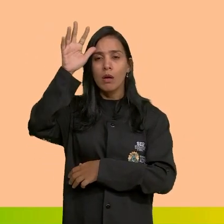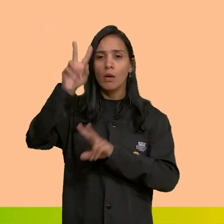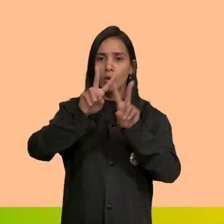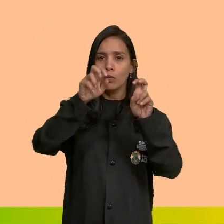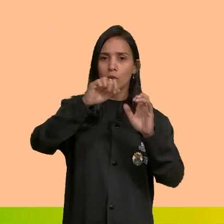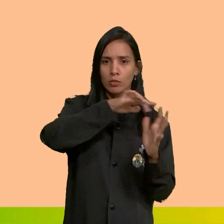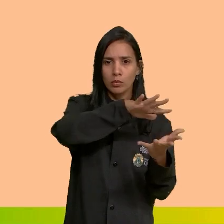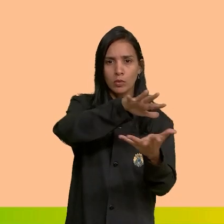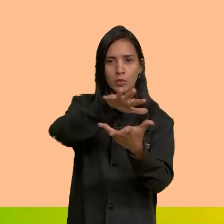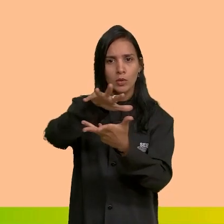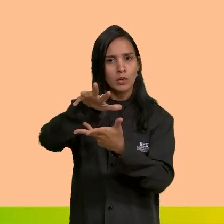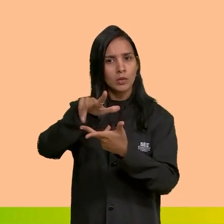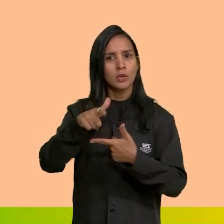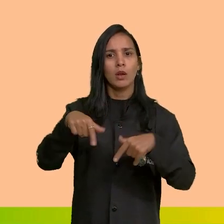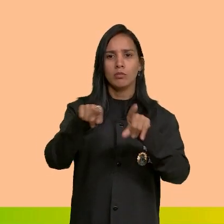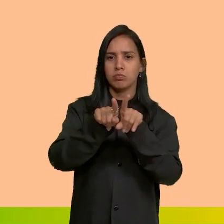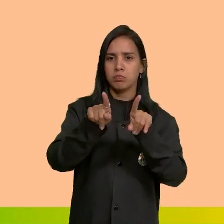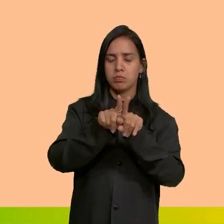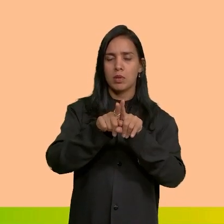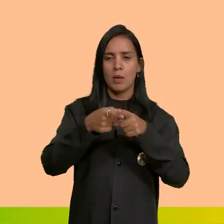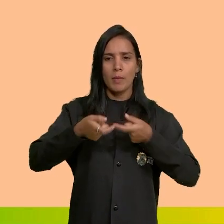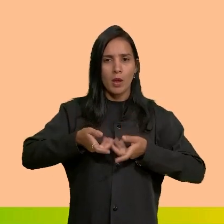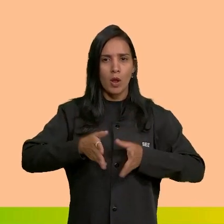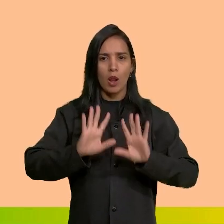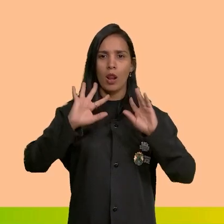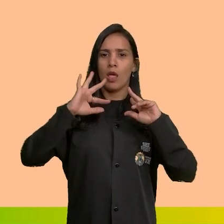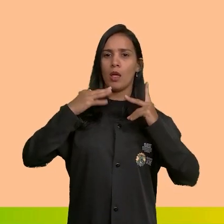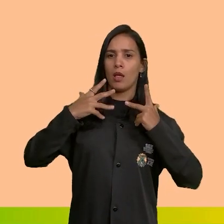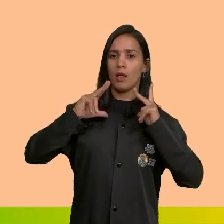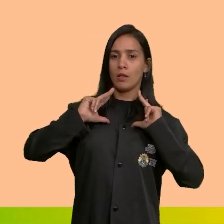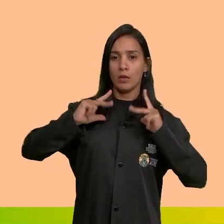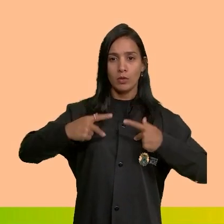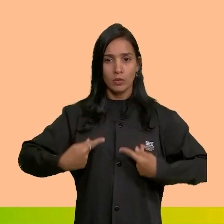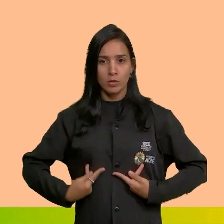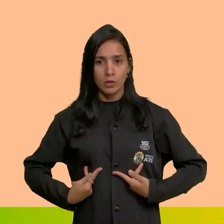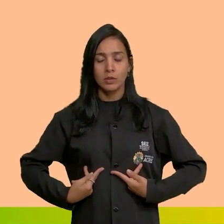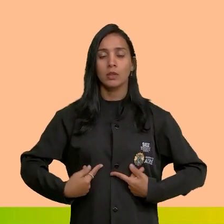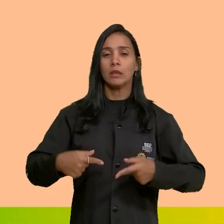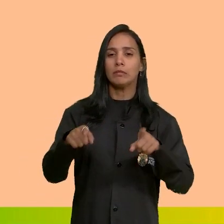natureza humana, o destino, o conflito entre as forças